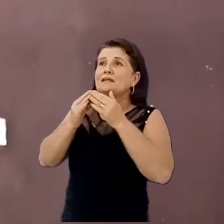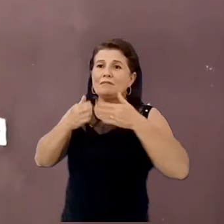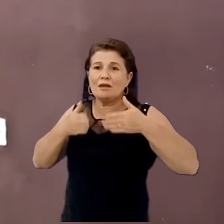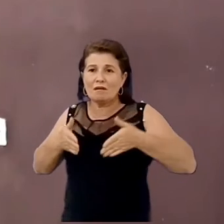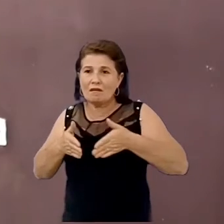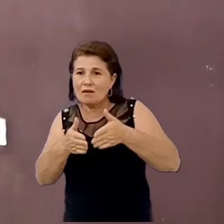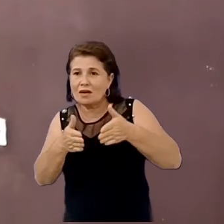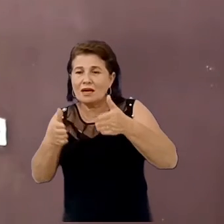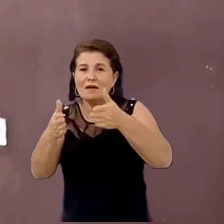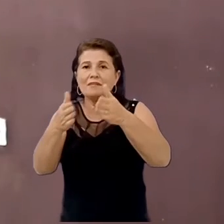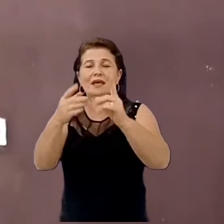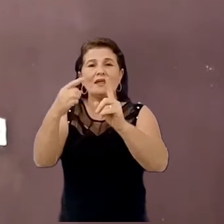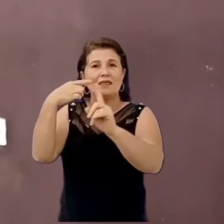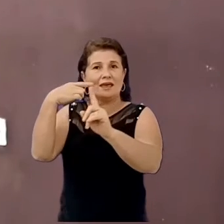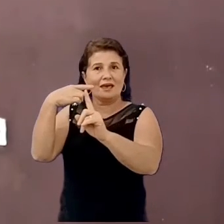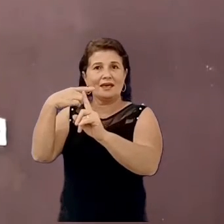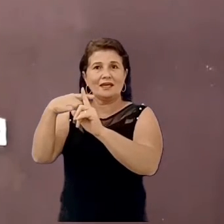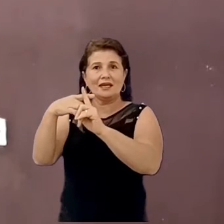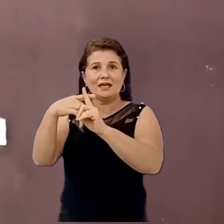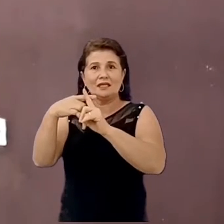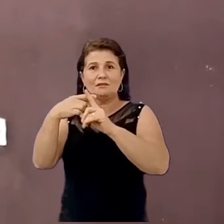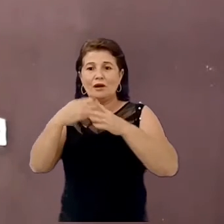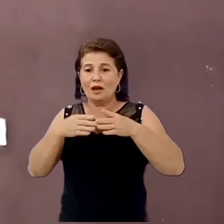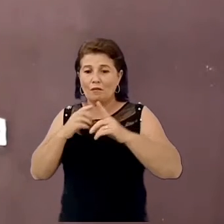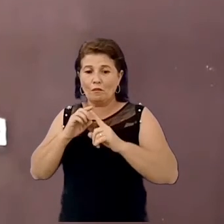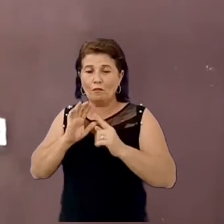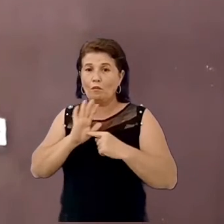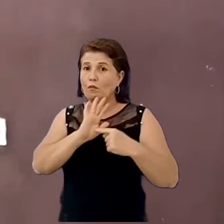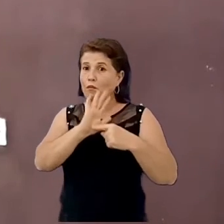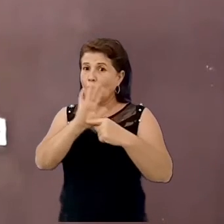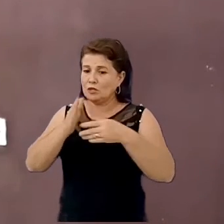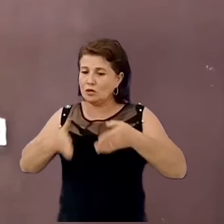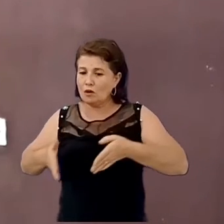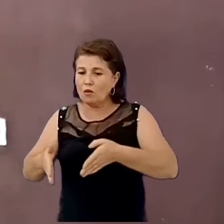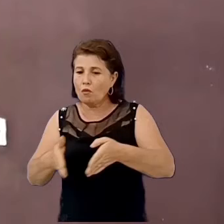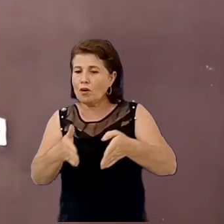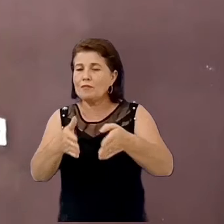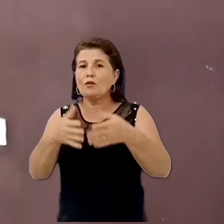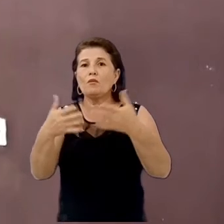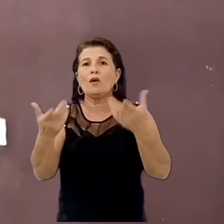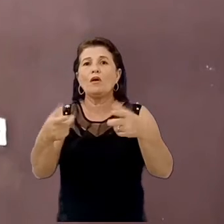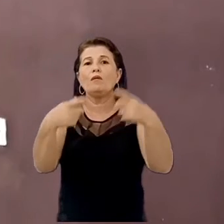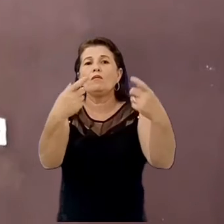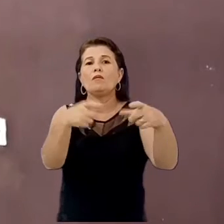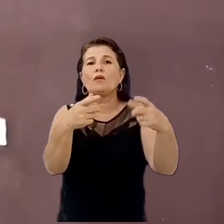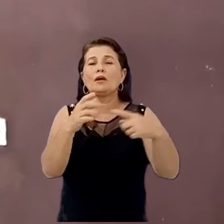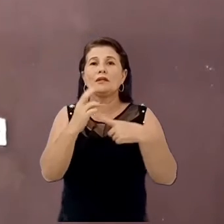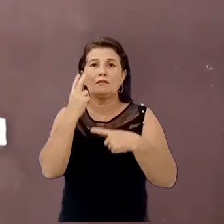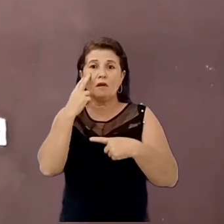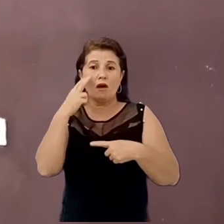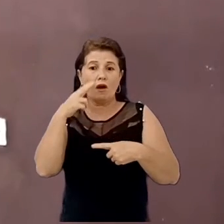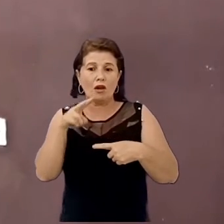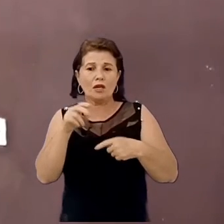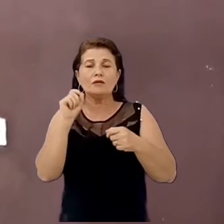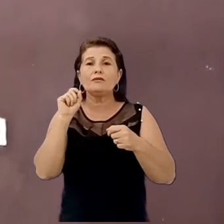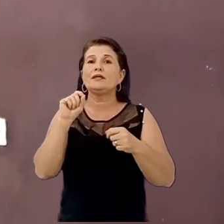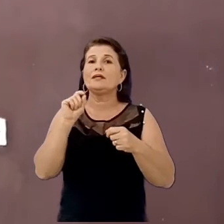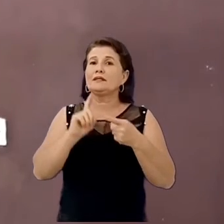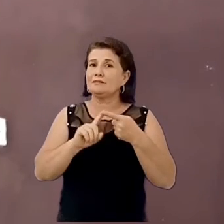daquela igreja, apontando para um caminho que eles devem seguir, para onde eles devem olhar e o que eles devem fazer.